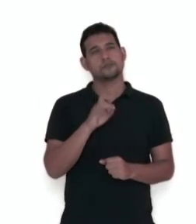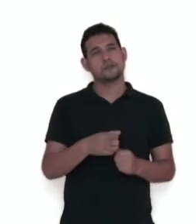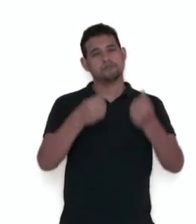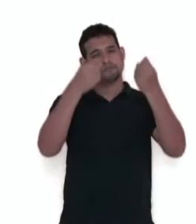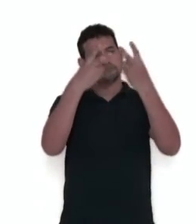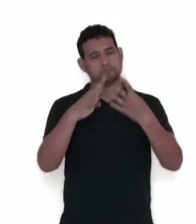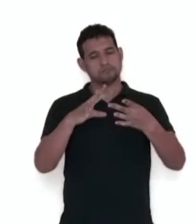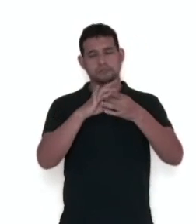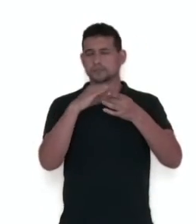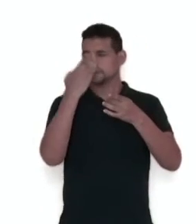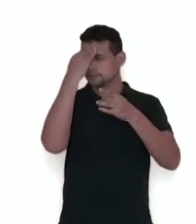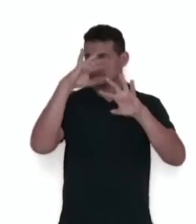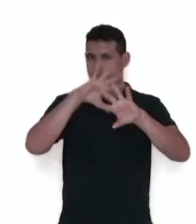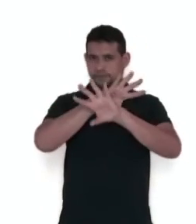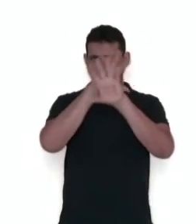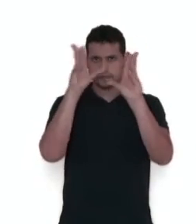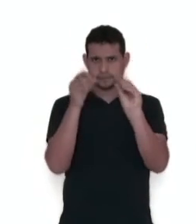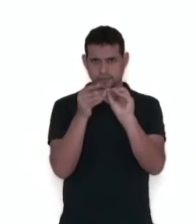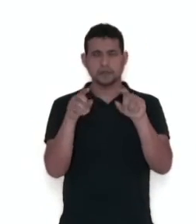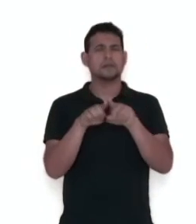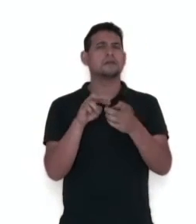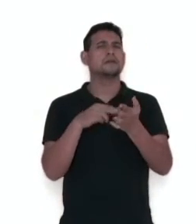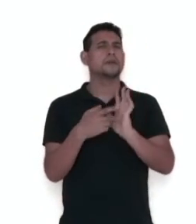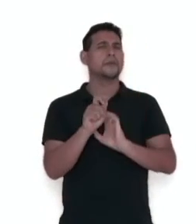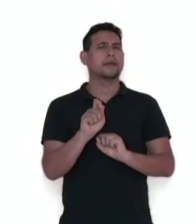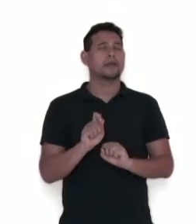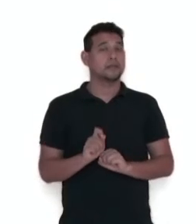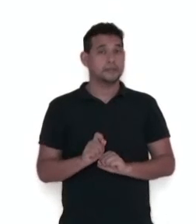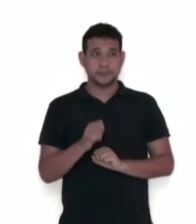hechos pasados e acabados,